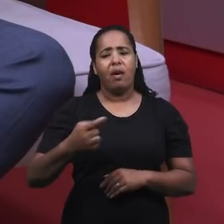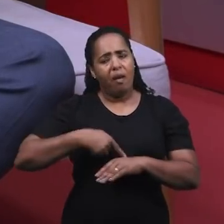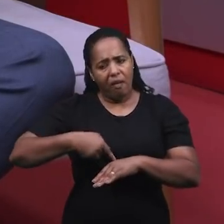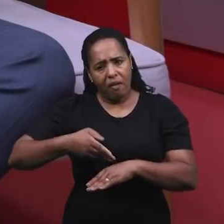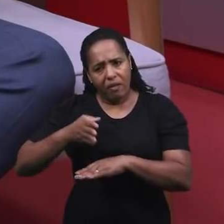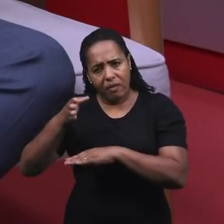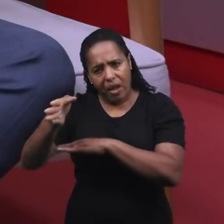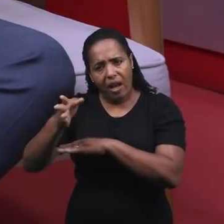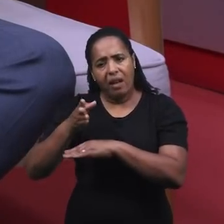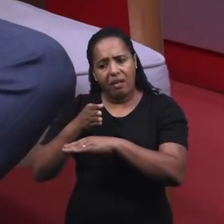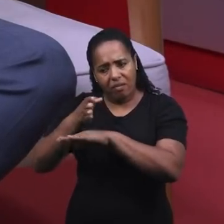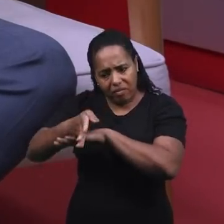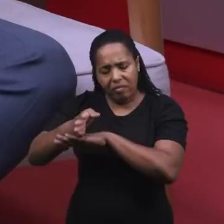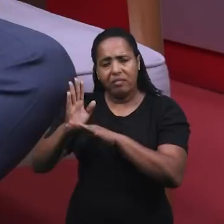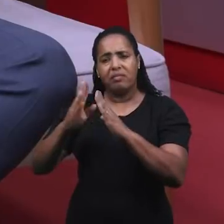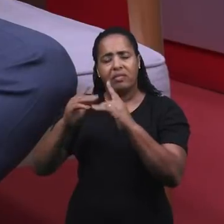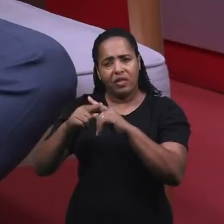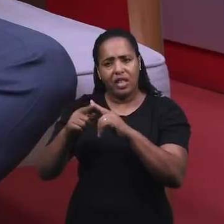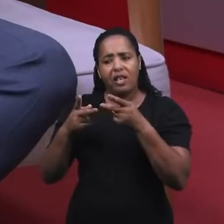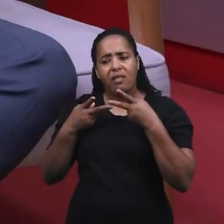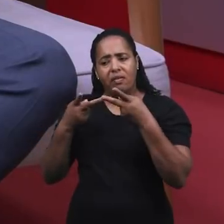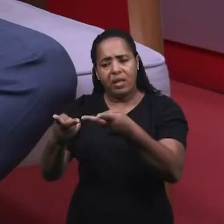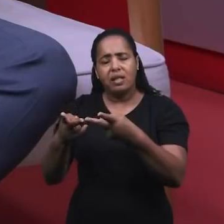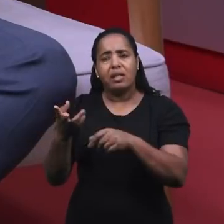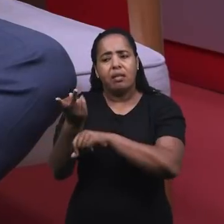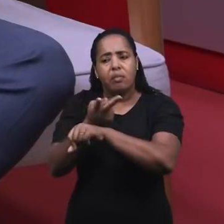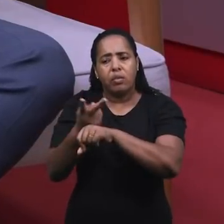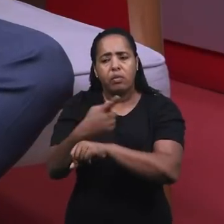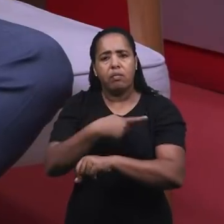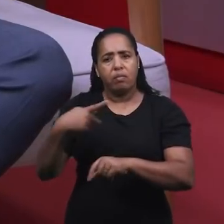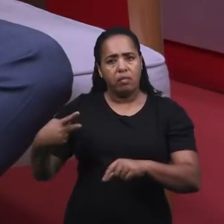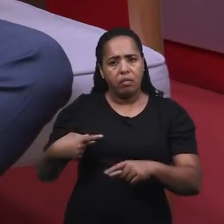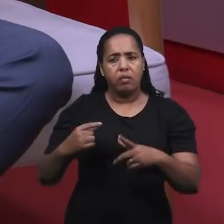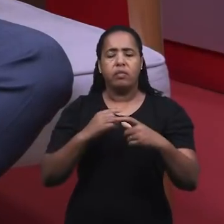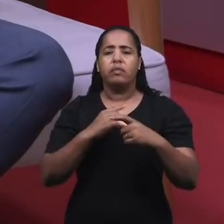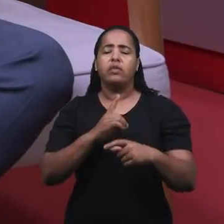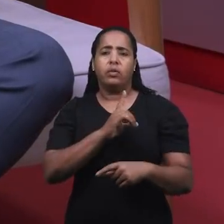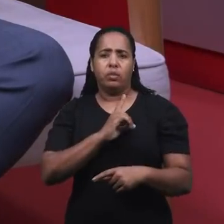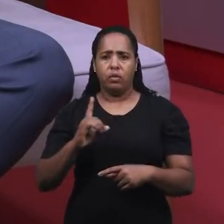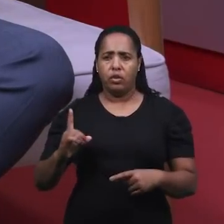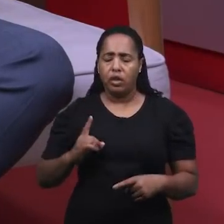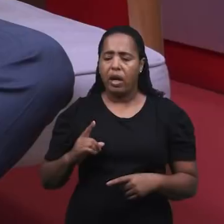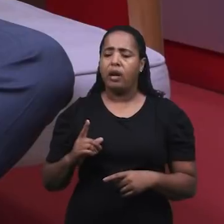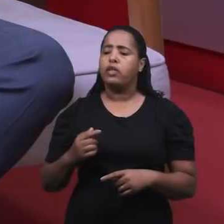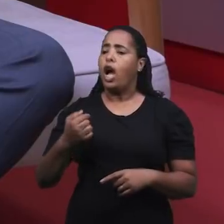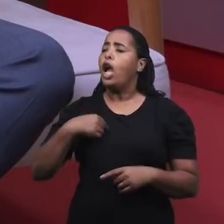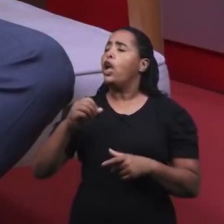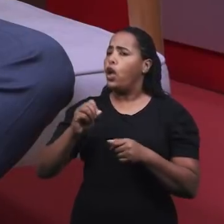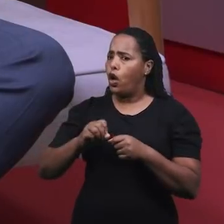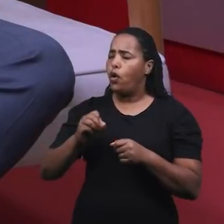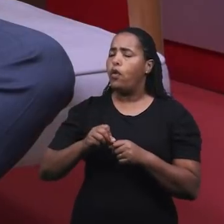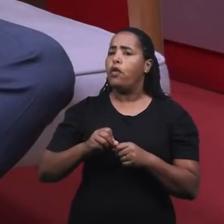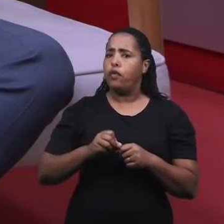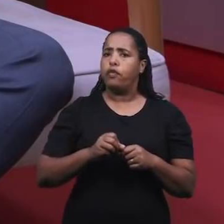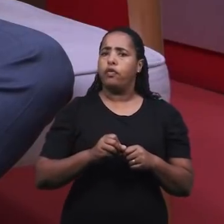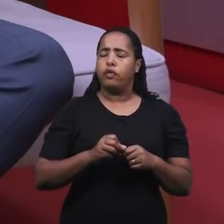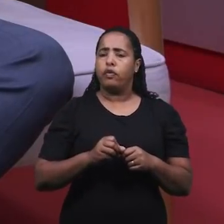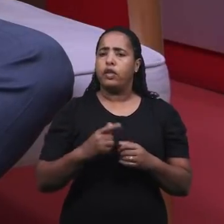igreja nossa, procure um pastor, um diácono e diga: eu fiz o que está lá em Romanos 10, 8 e